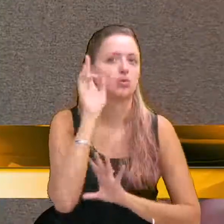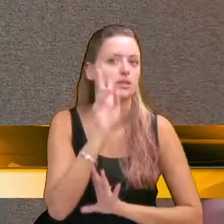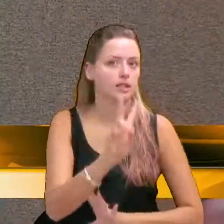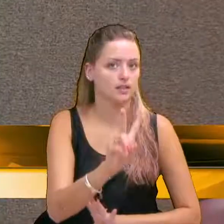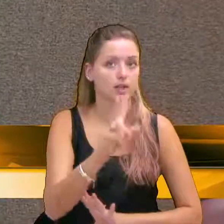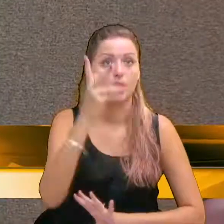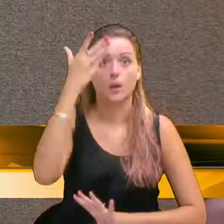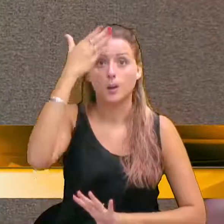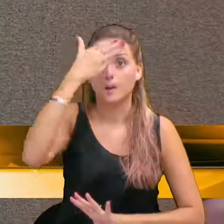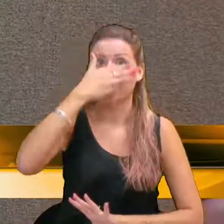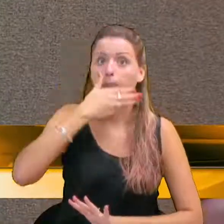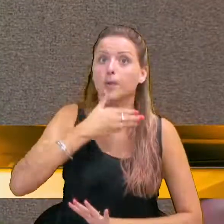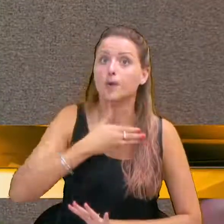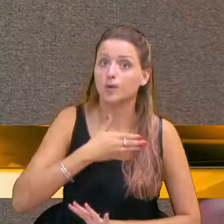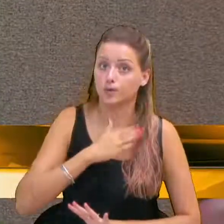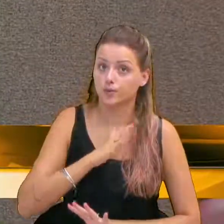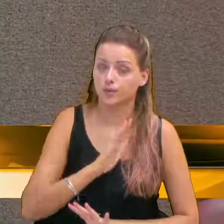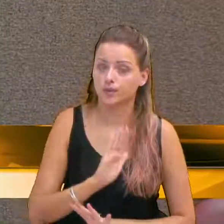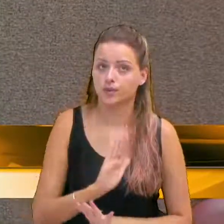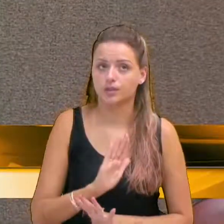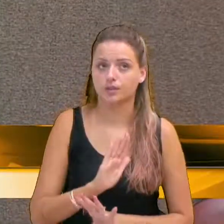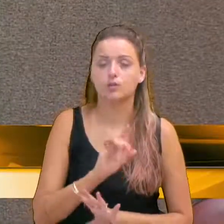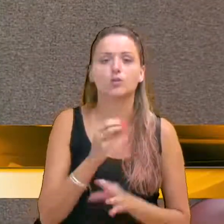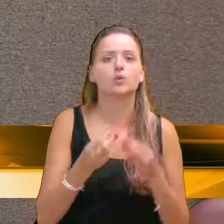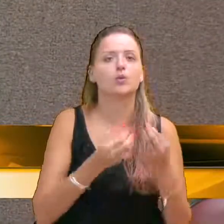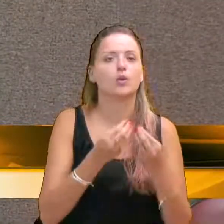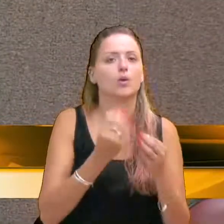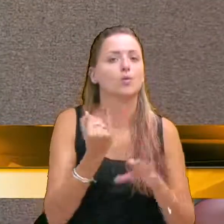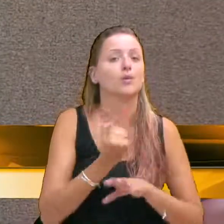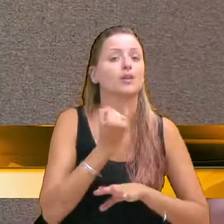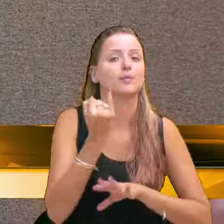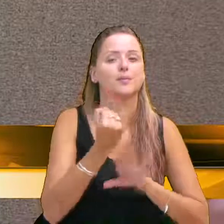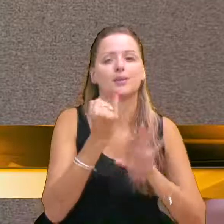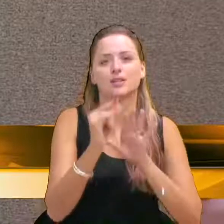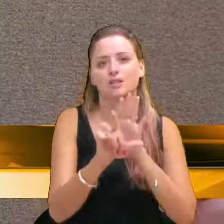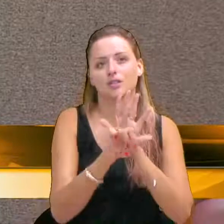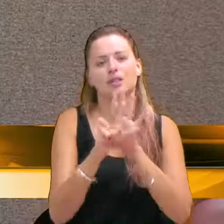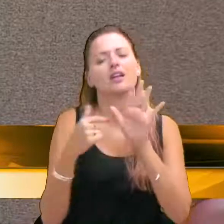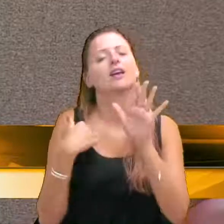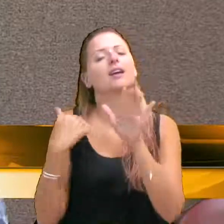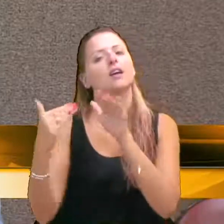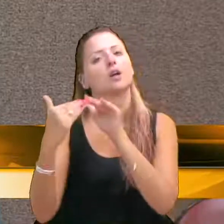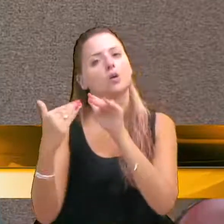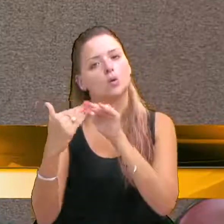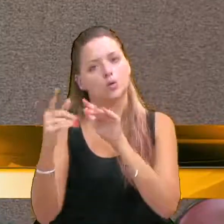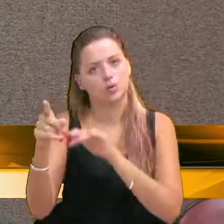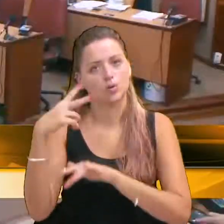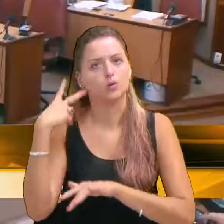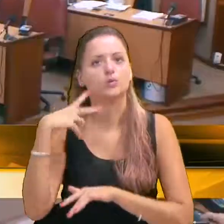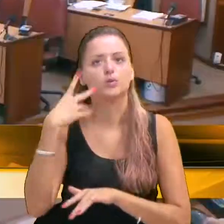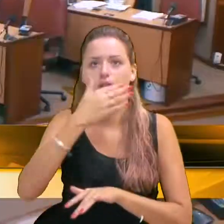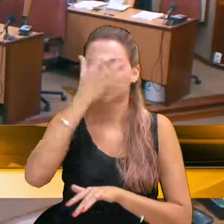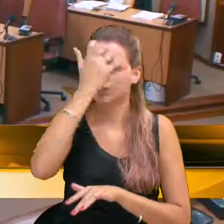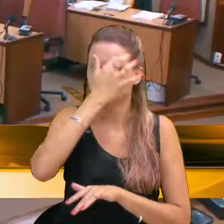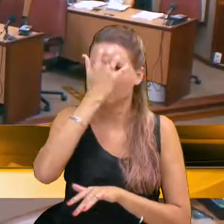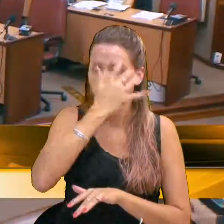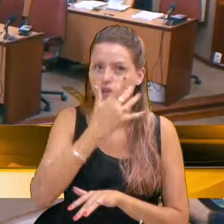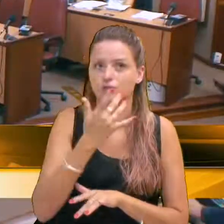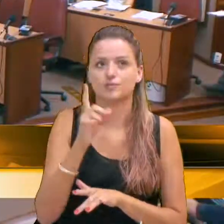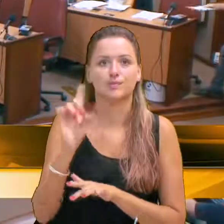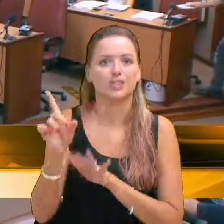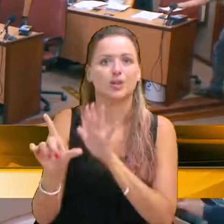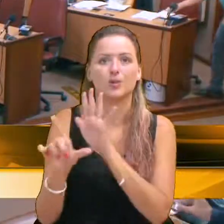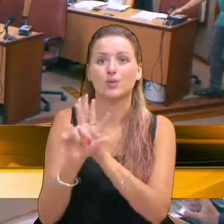Comprovando-se a importância desta lei. Eu concordo com o vereador Adiló que ela não tem que ser uma